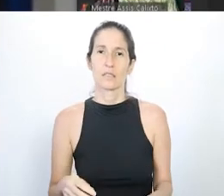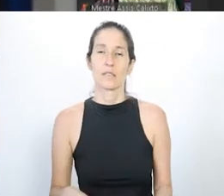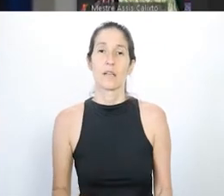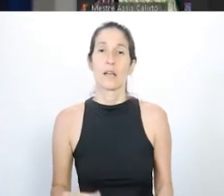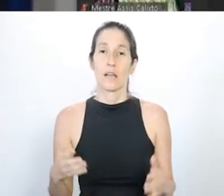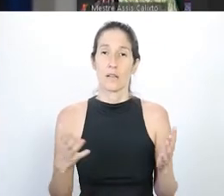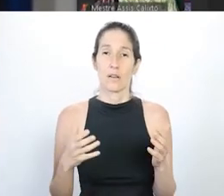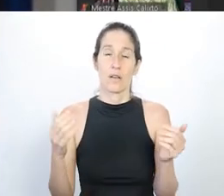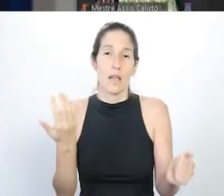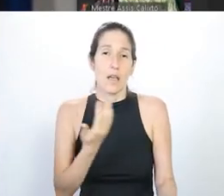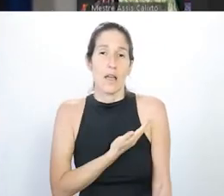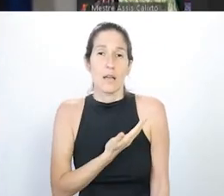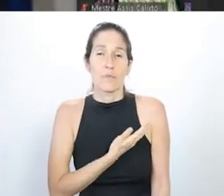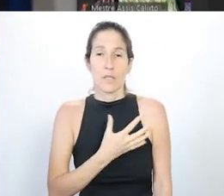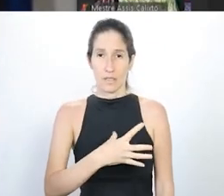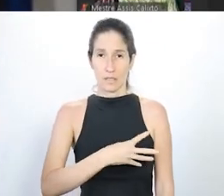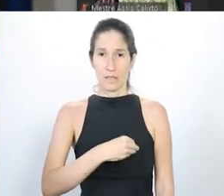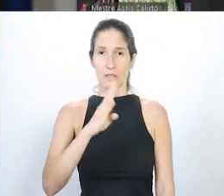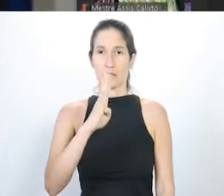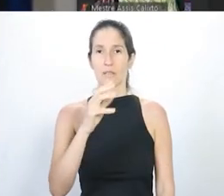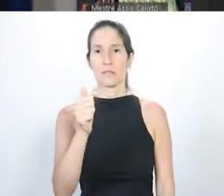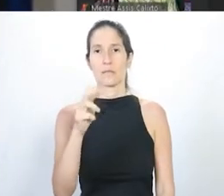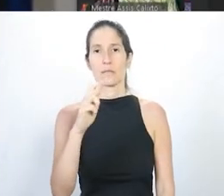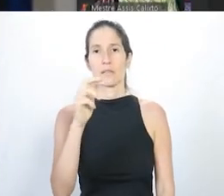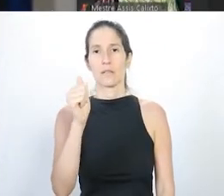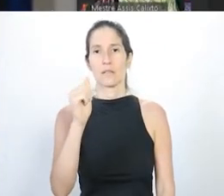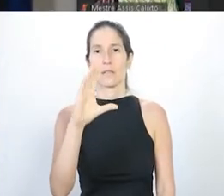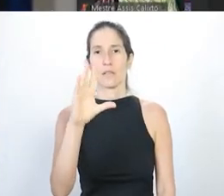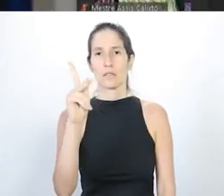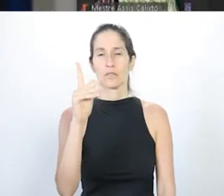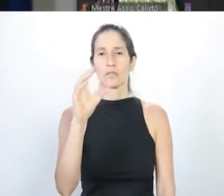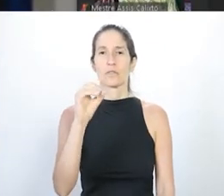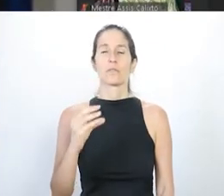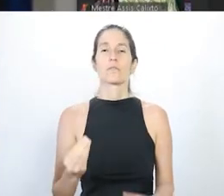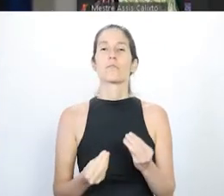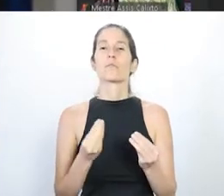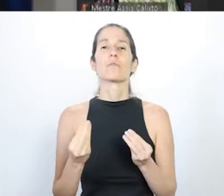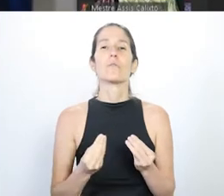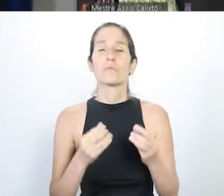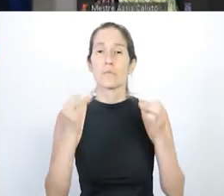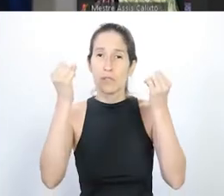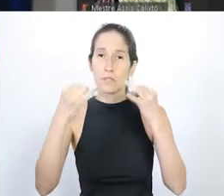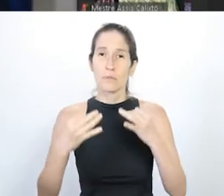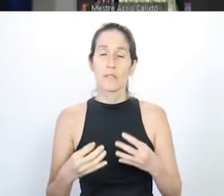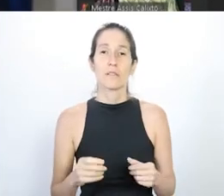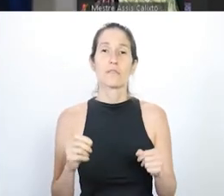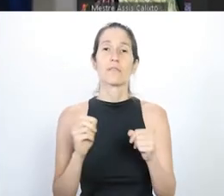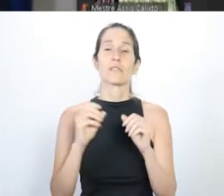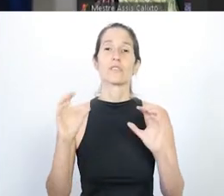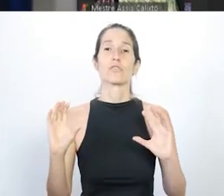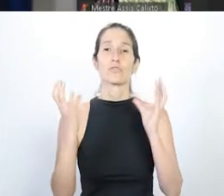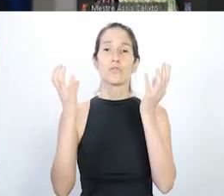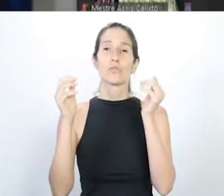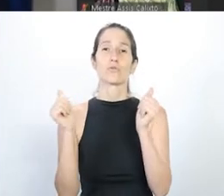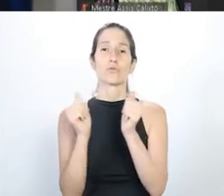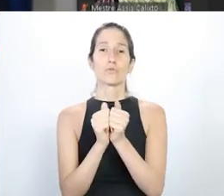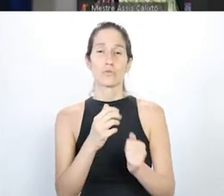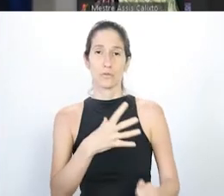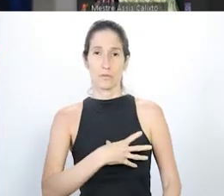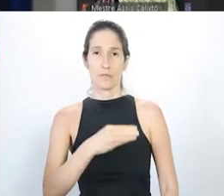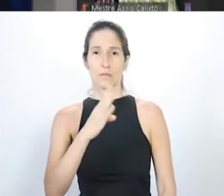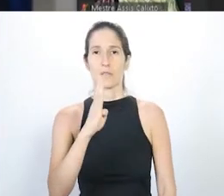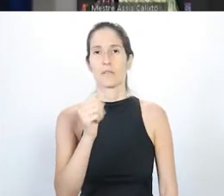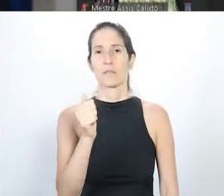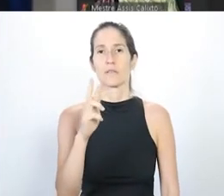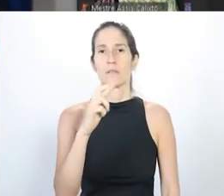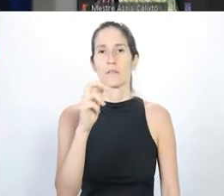de Baracho. Como é você hoje dividir o palco com essas duas coisas lindas, que é Dulce e Severina? Para mim